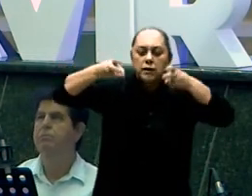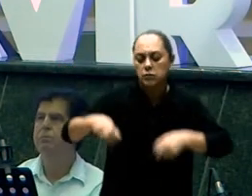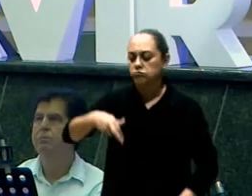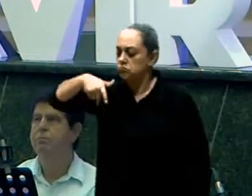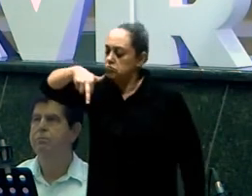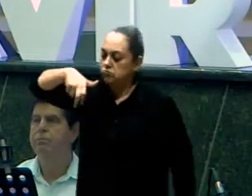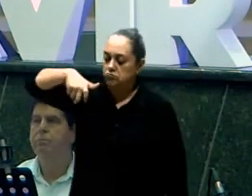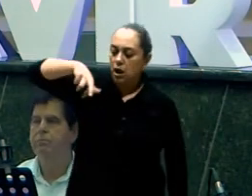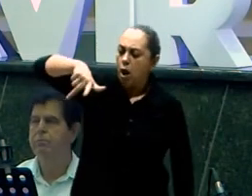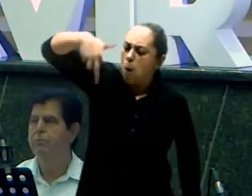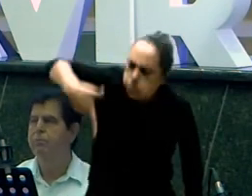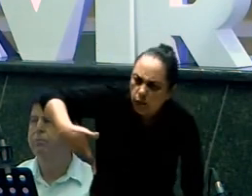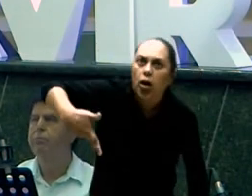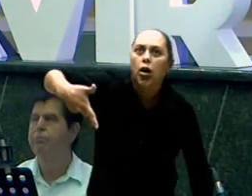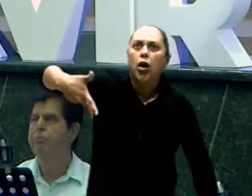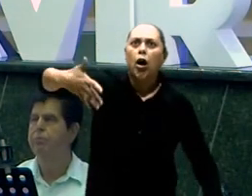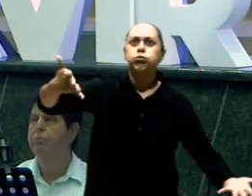O que eu tenho em casa? É porque ele está